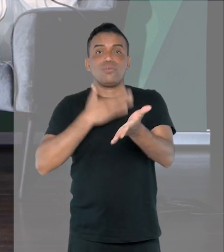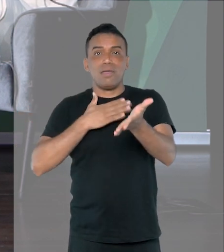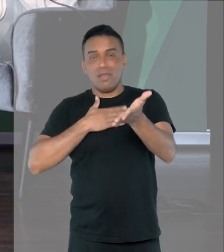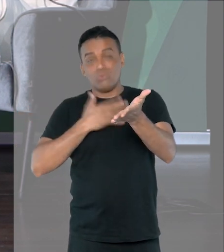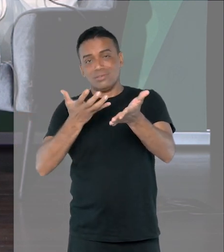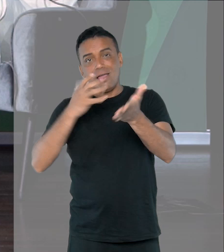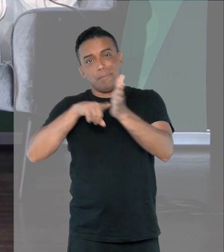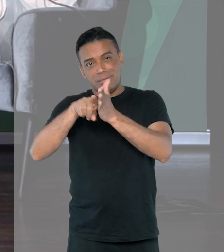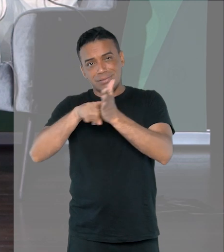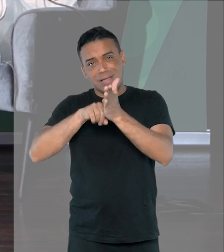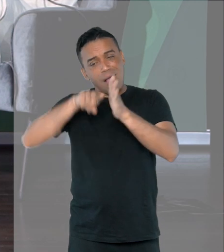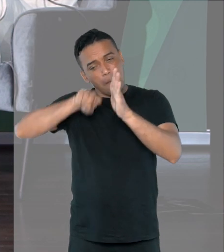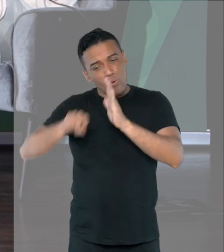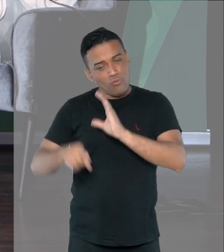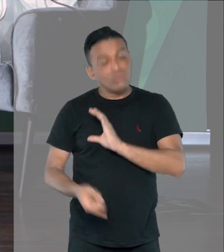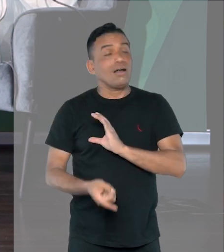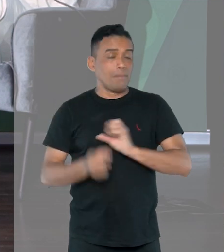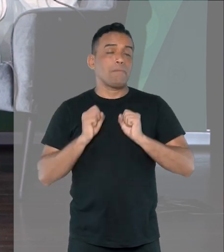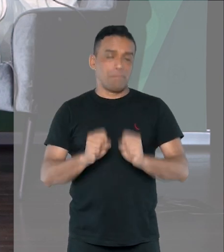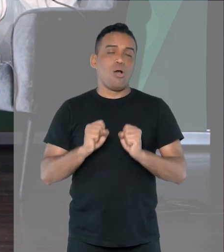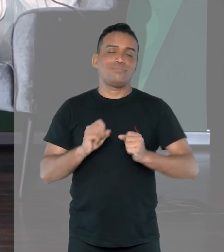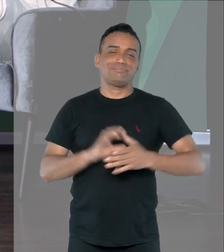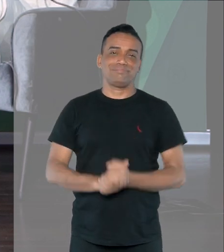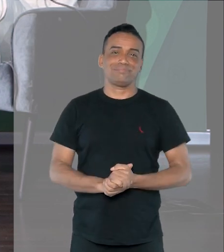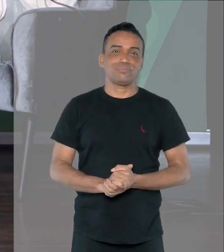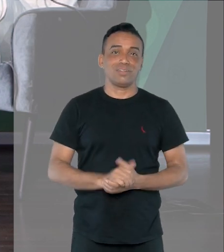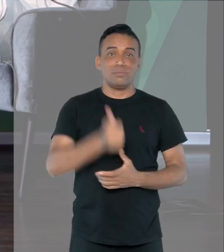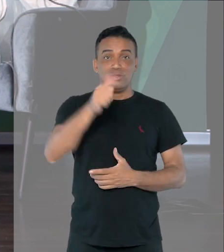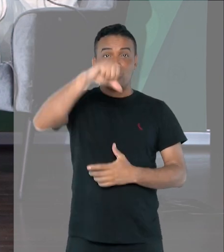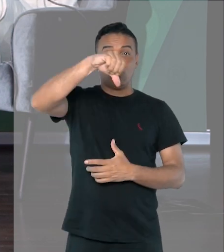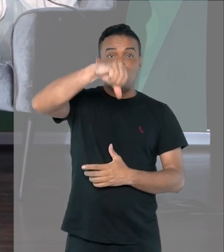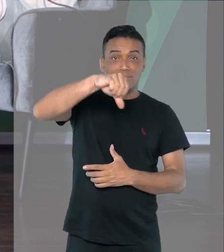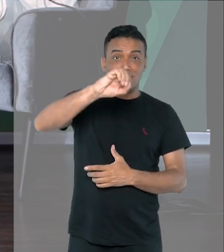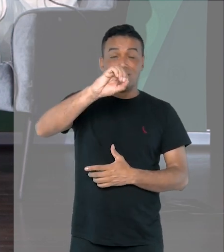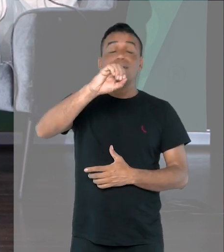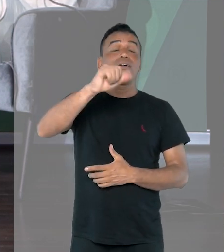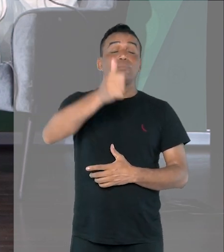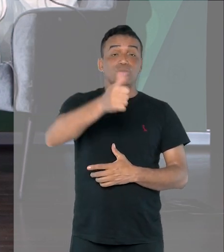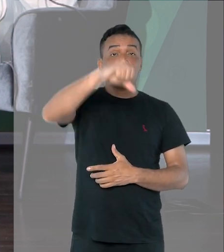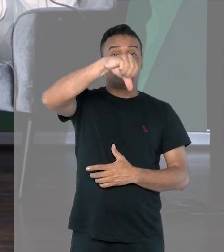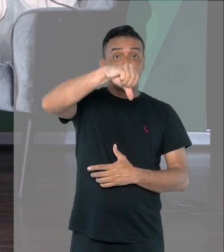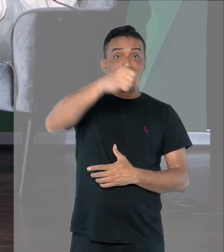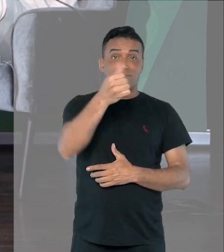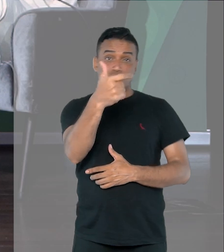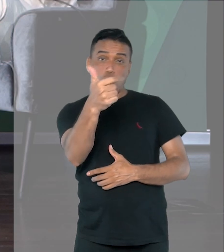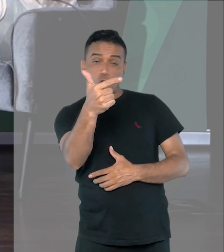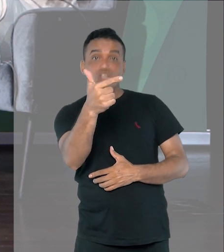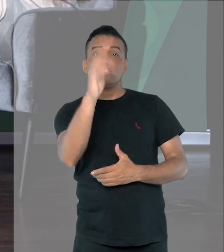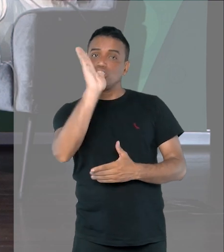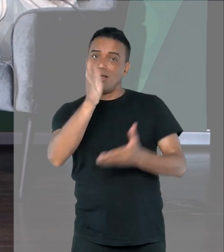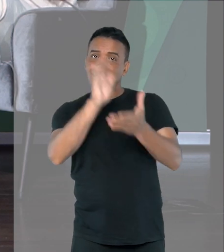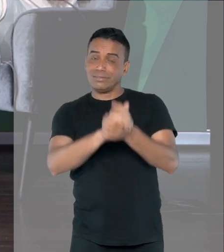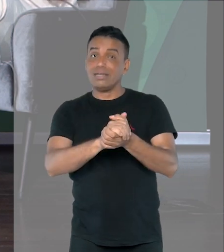prolongar essa viagem, poder consultar. Ele, em 1912, depois de casado, ele vai escrever o